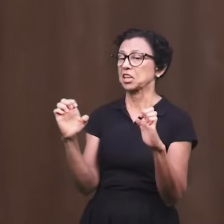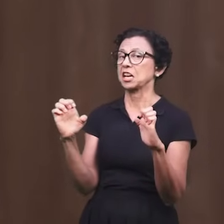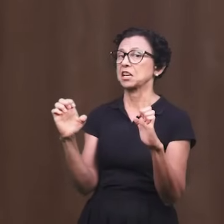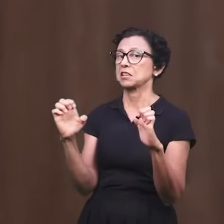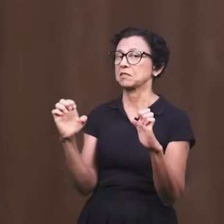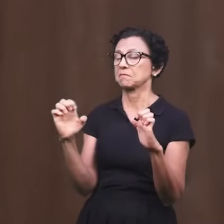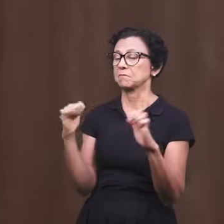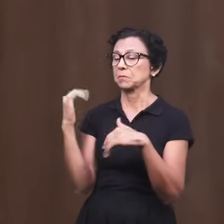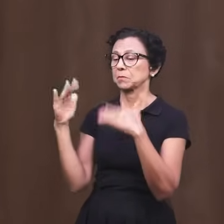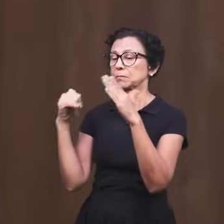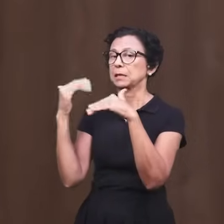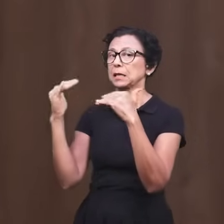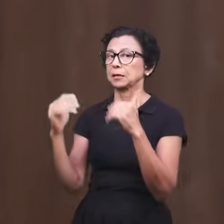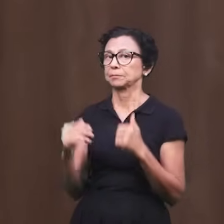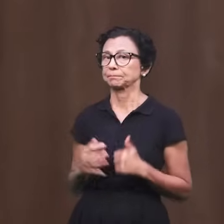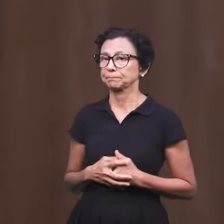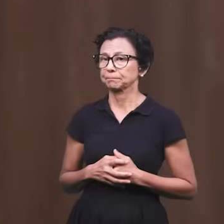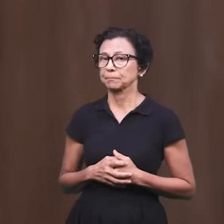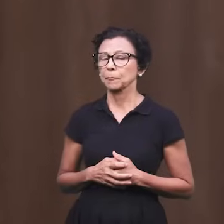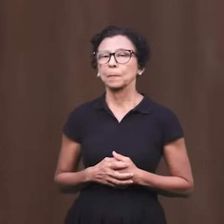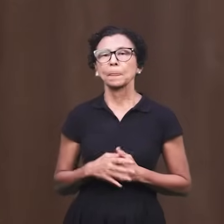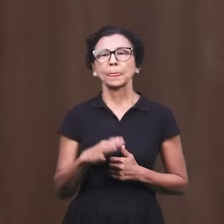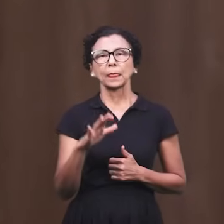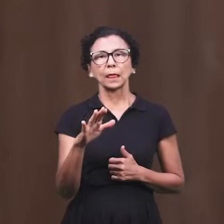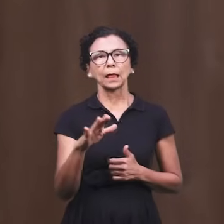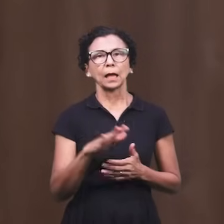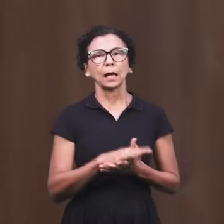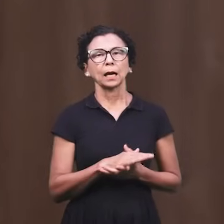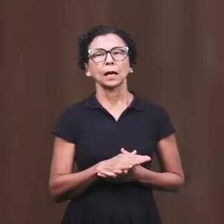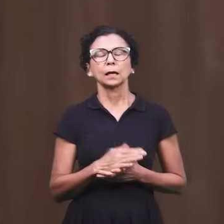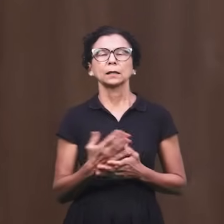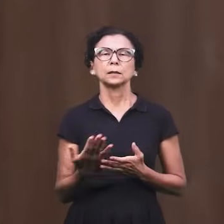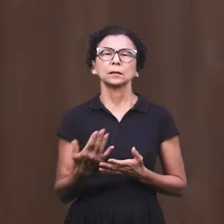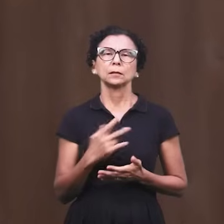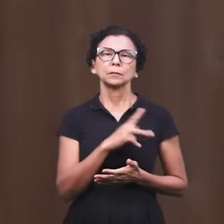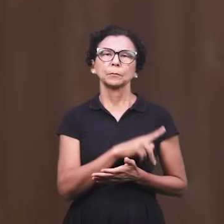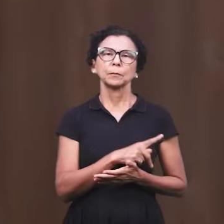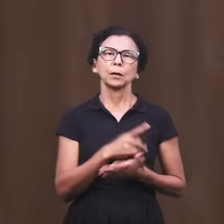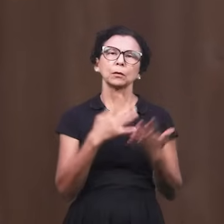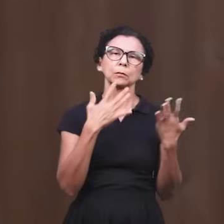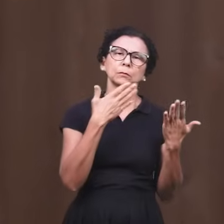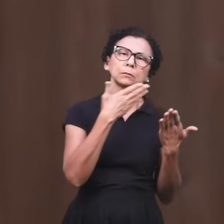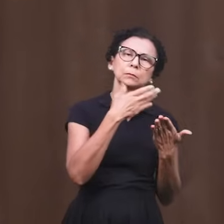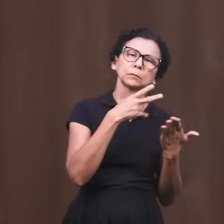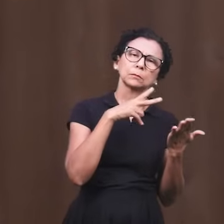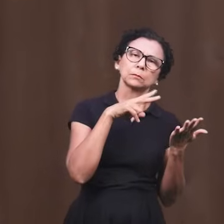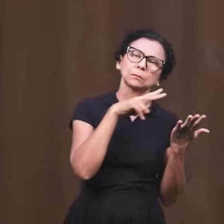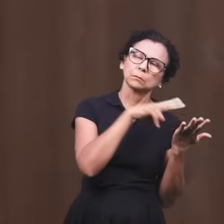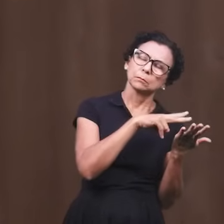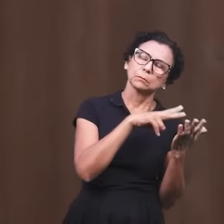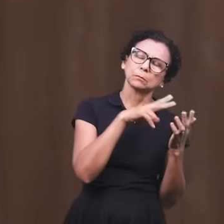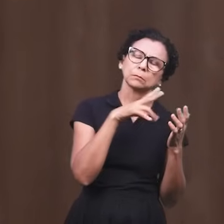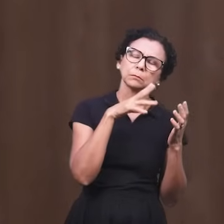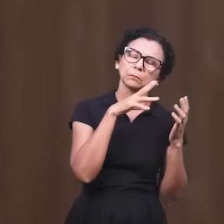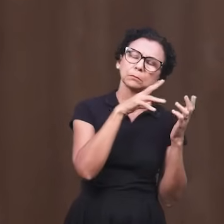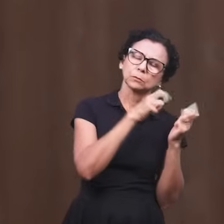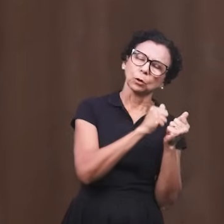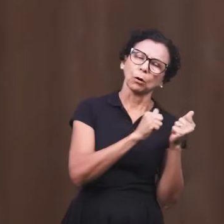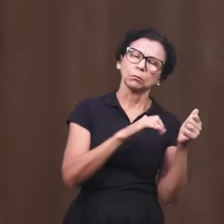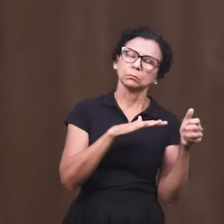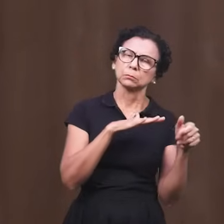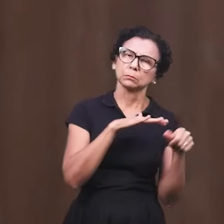ser fácil, eu vou prosperar e tudo mais. Aí você tem uma visão de noite e vê lá um